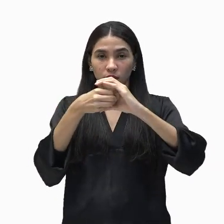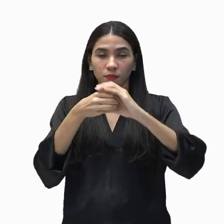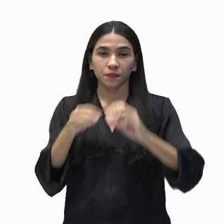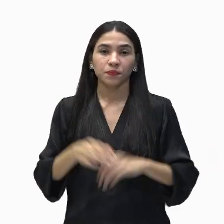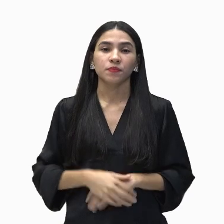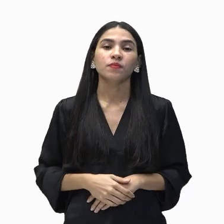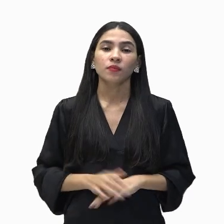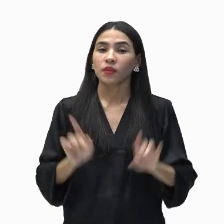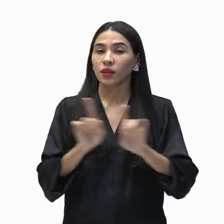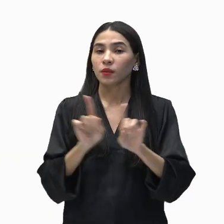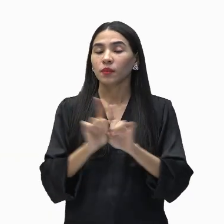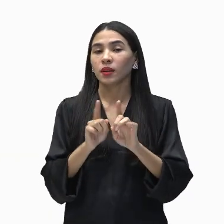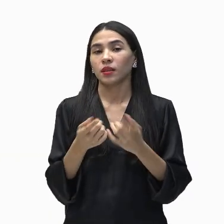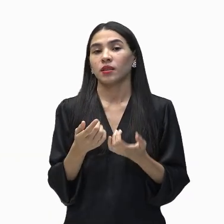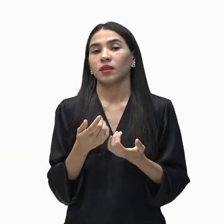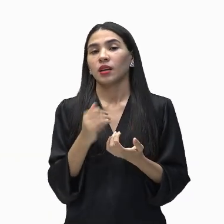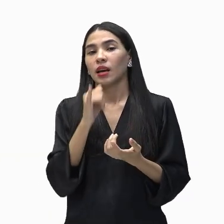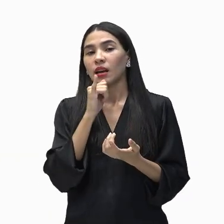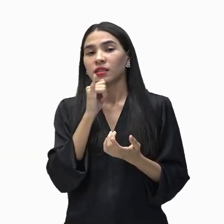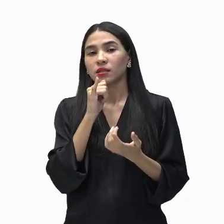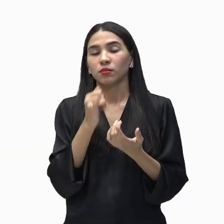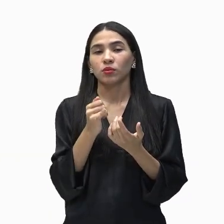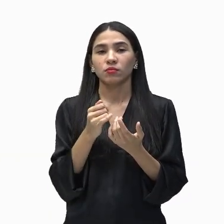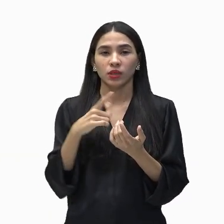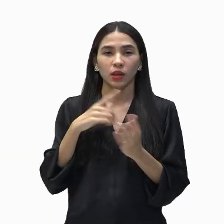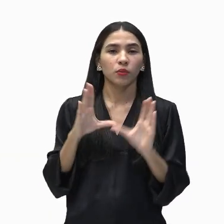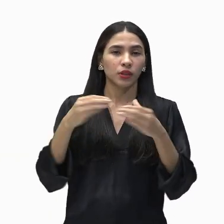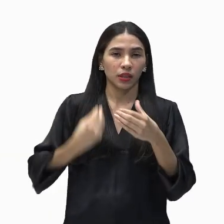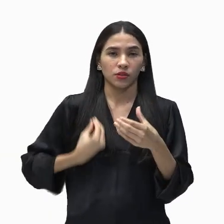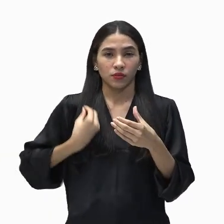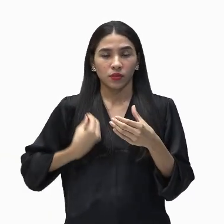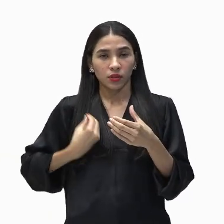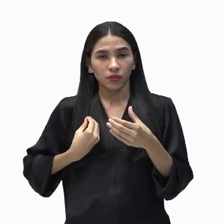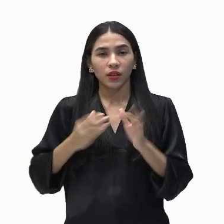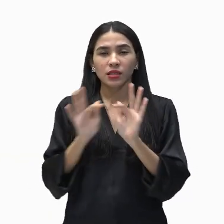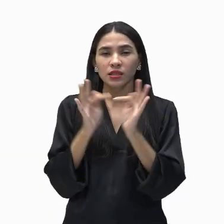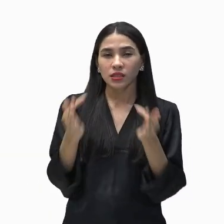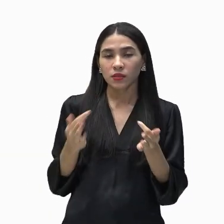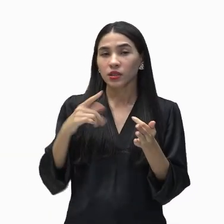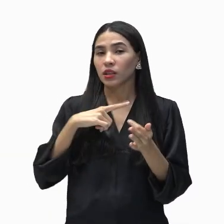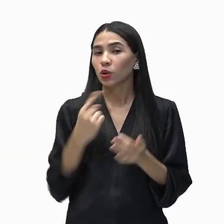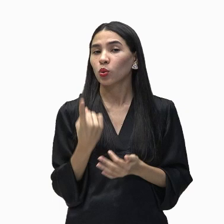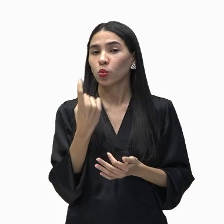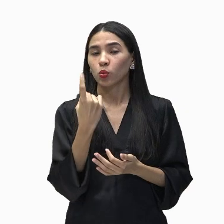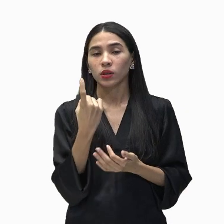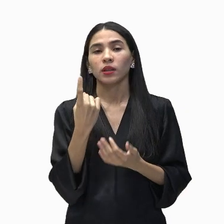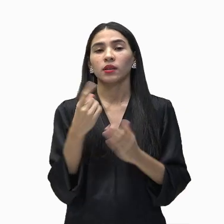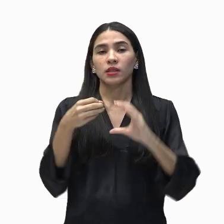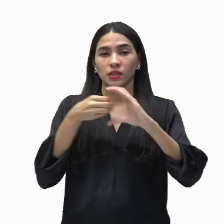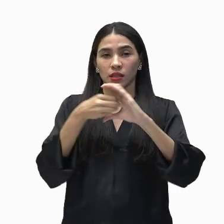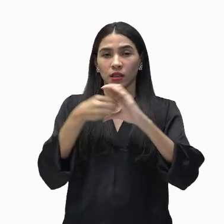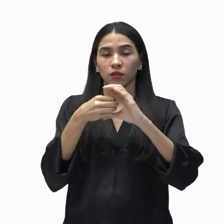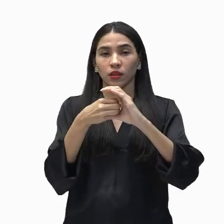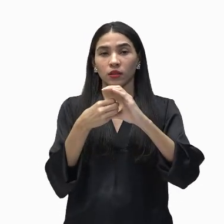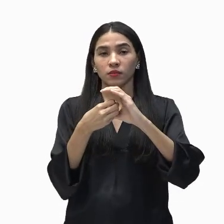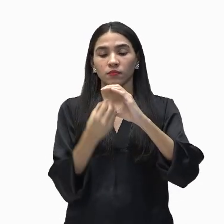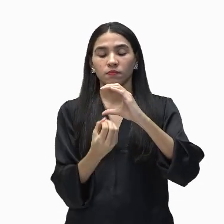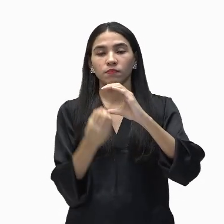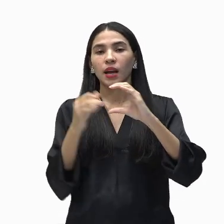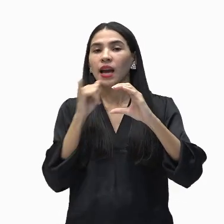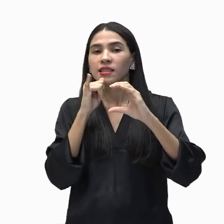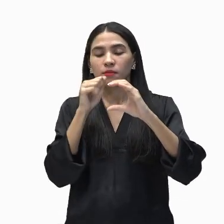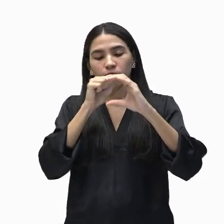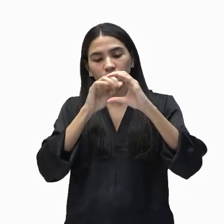aí seres vivos extremamente simples, formados apenas por uma célula, cujo seu material fica disperso